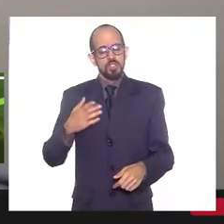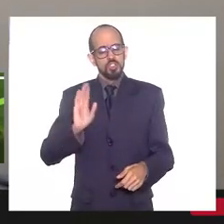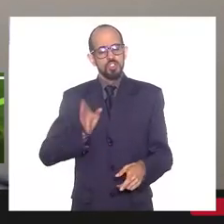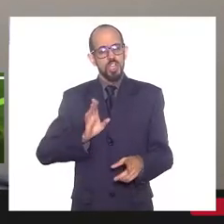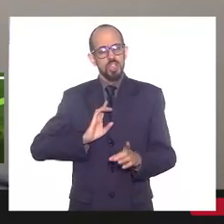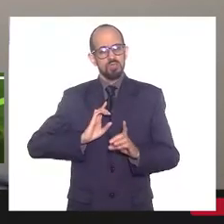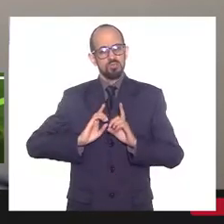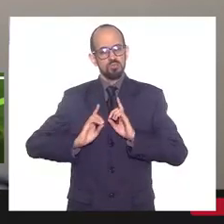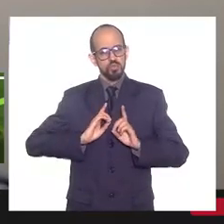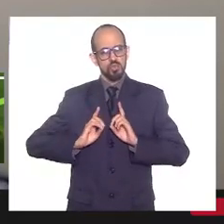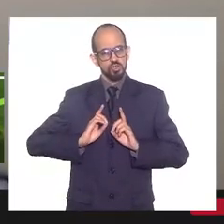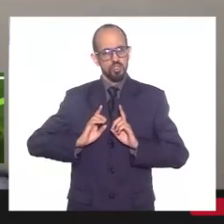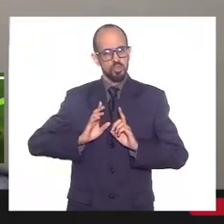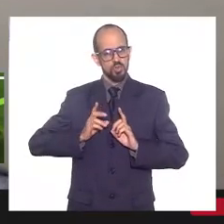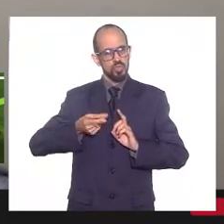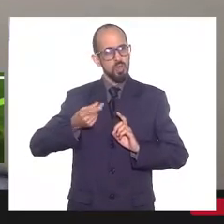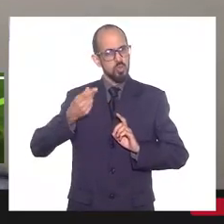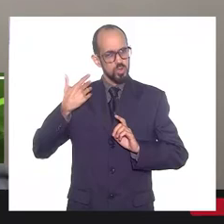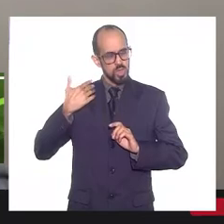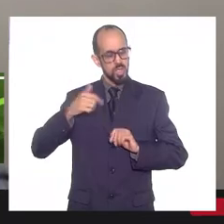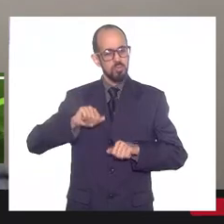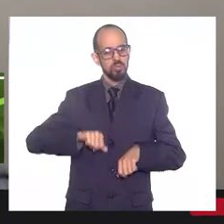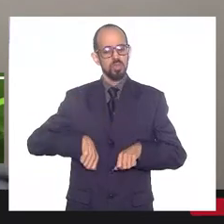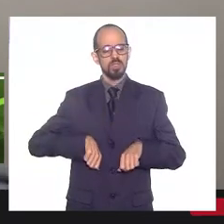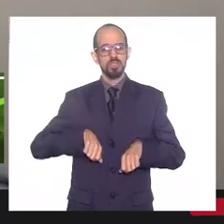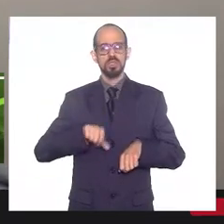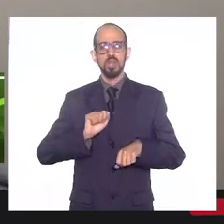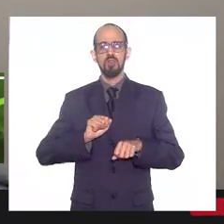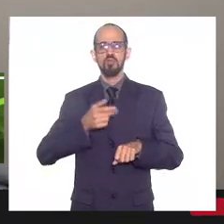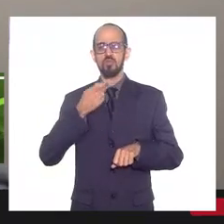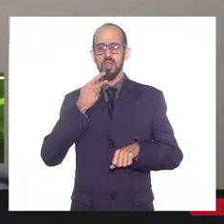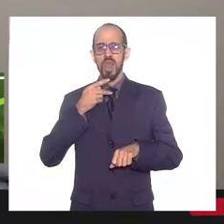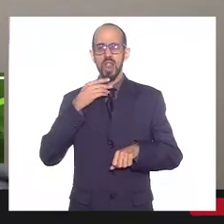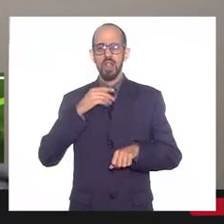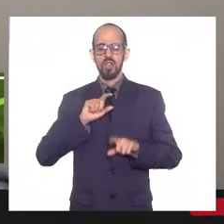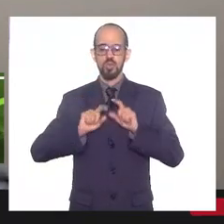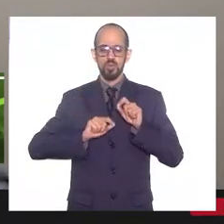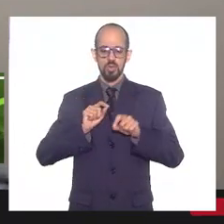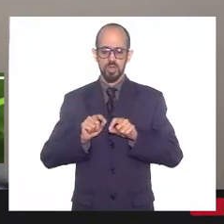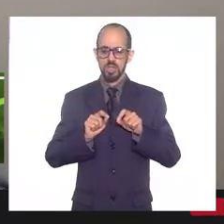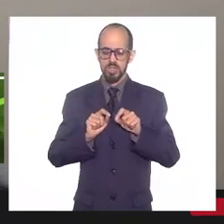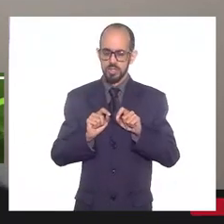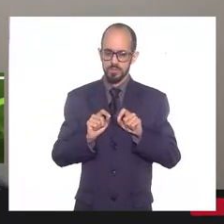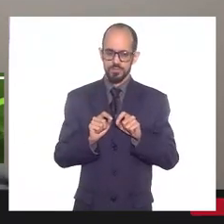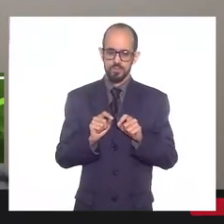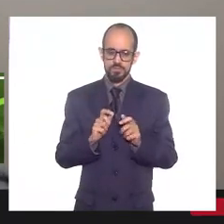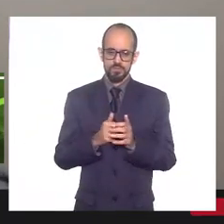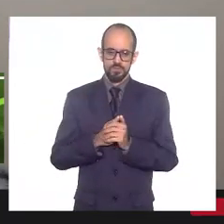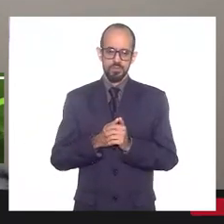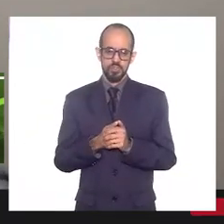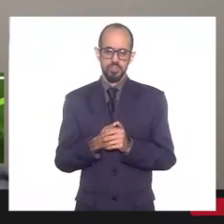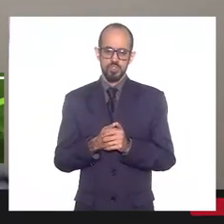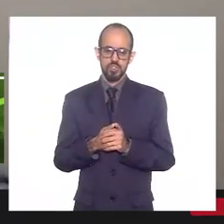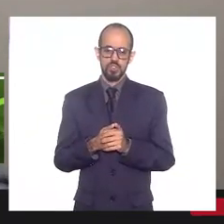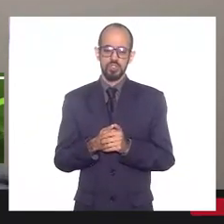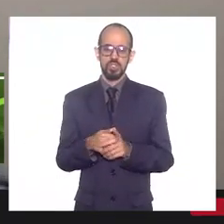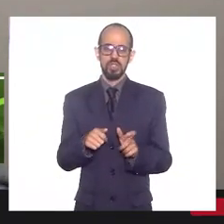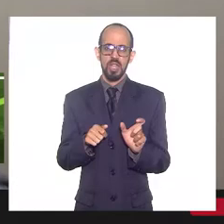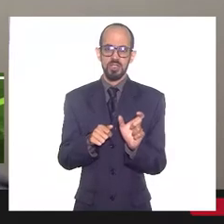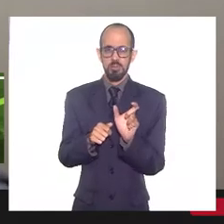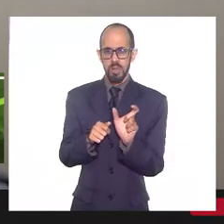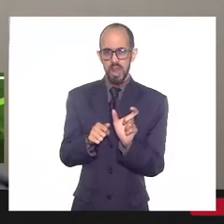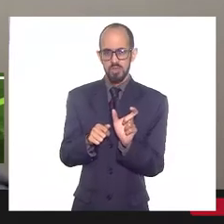tempo este é um feminismo que aqui a categoria é intolerância religiosa